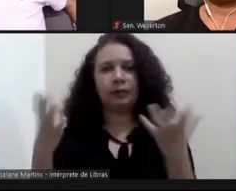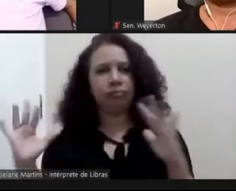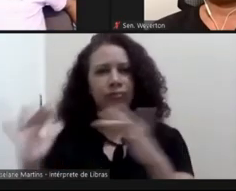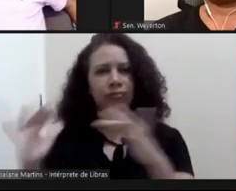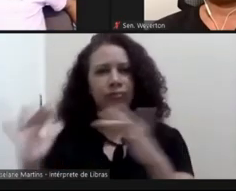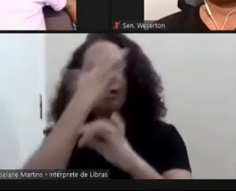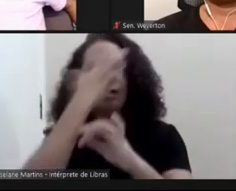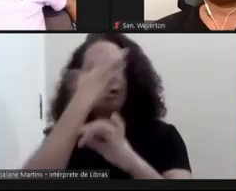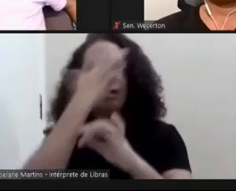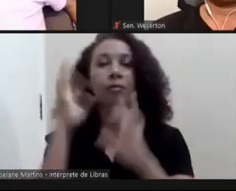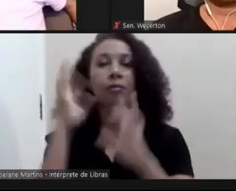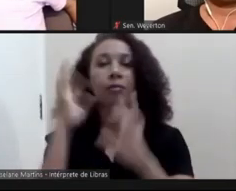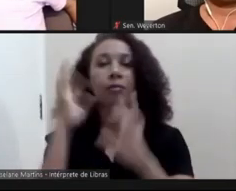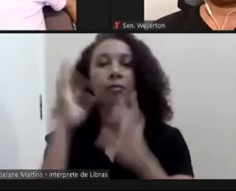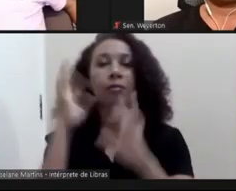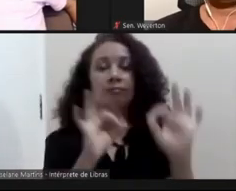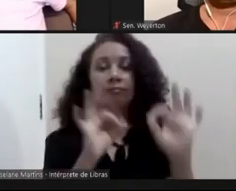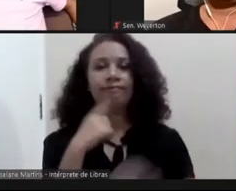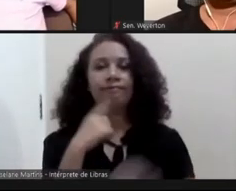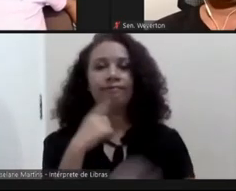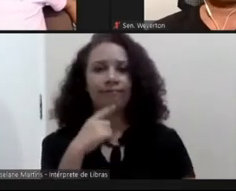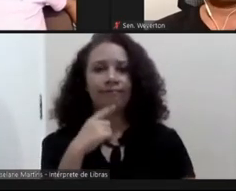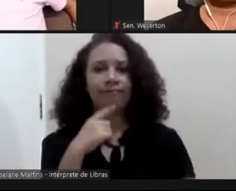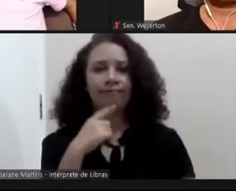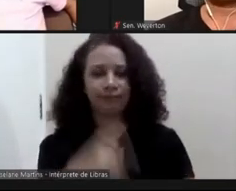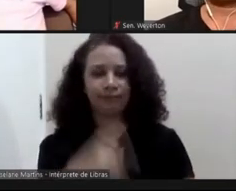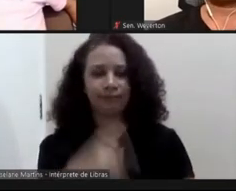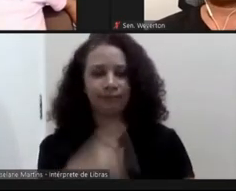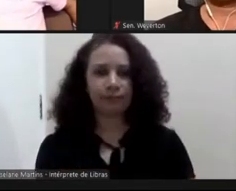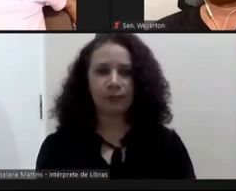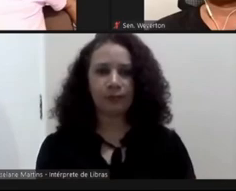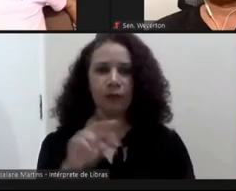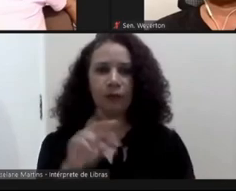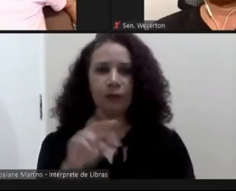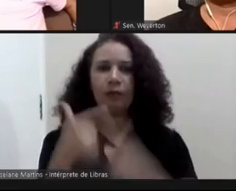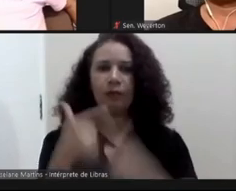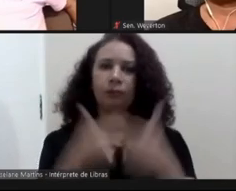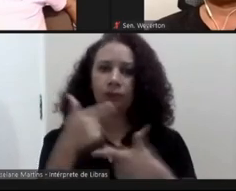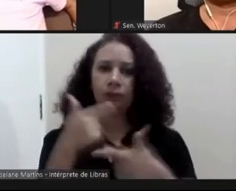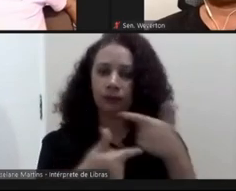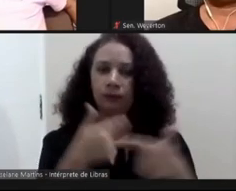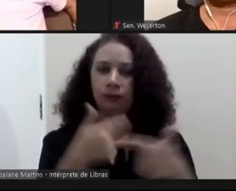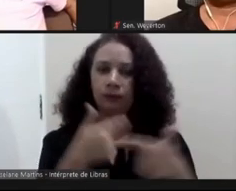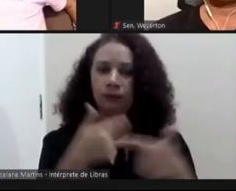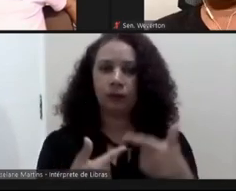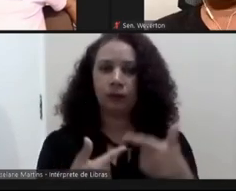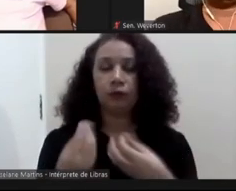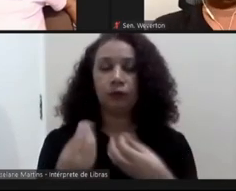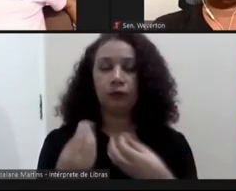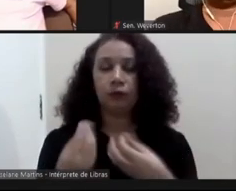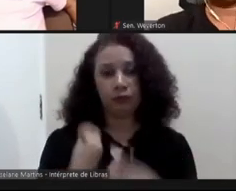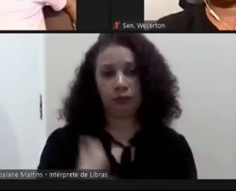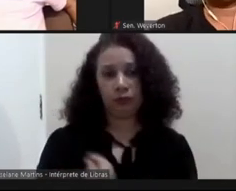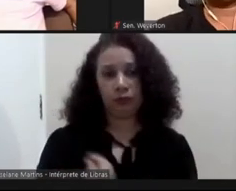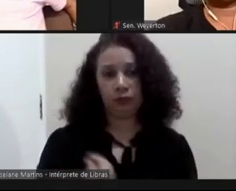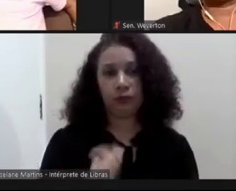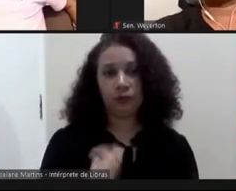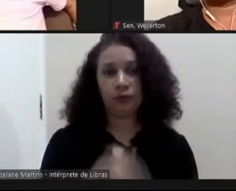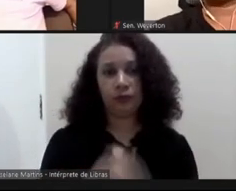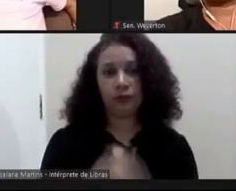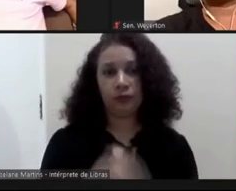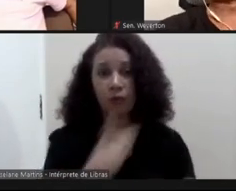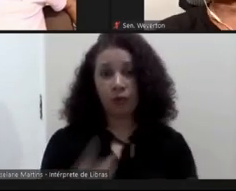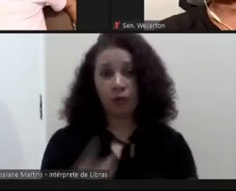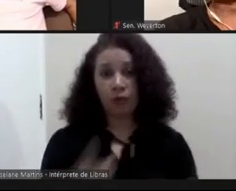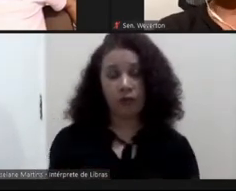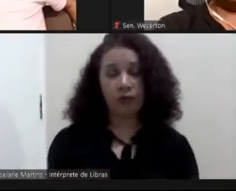vendo. Mas é isso, a gente vai resistindo, lidando, né, com a realidade. Com um governo que quer não só matar a cultura, mas